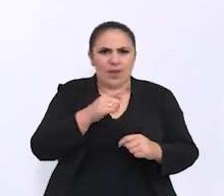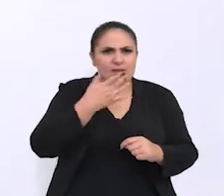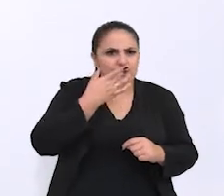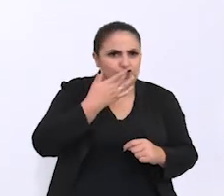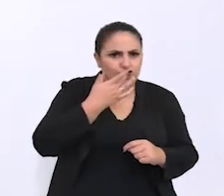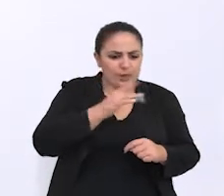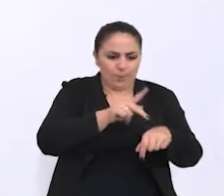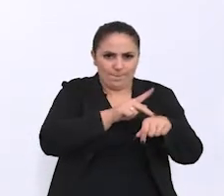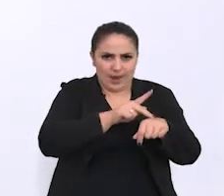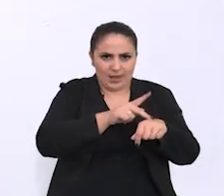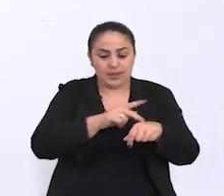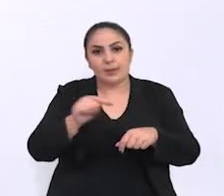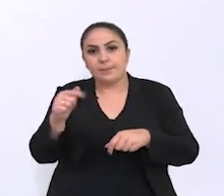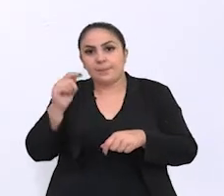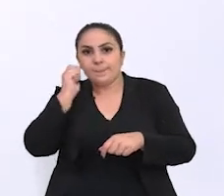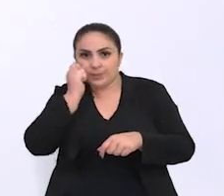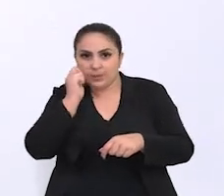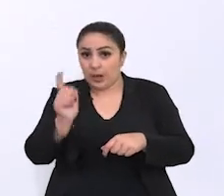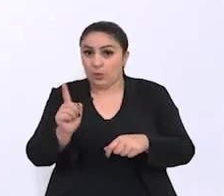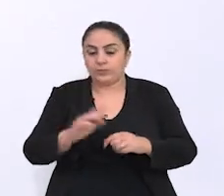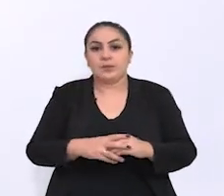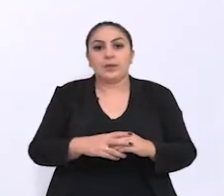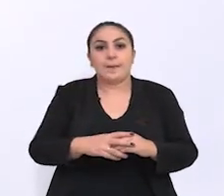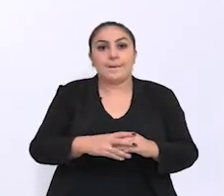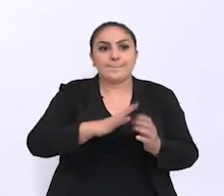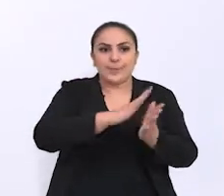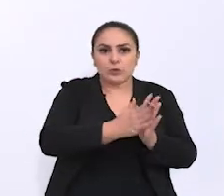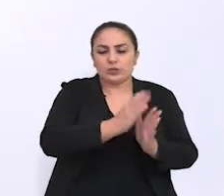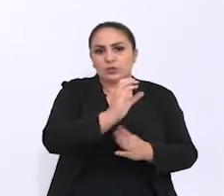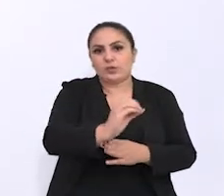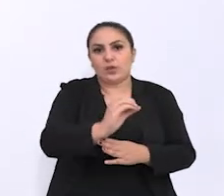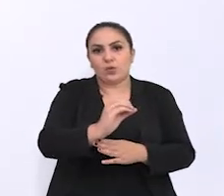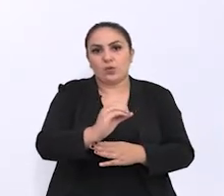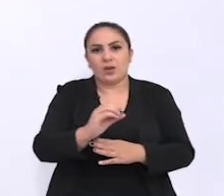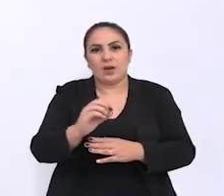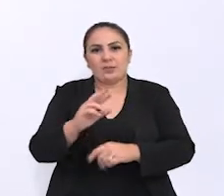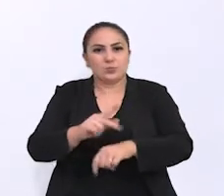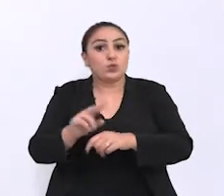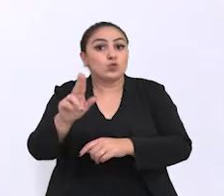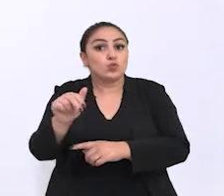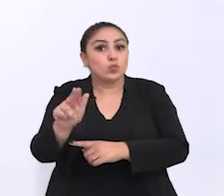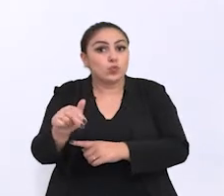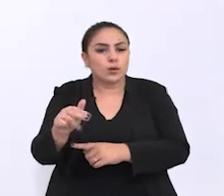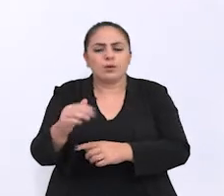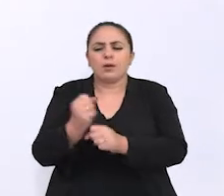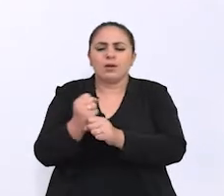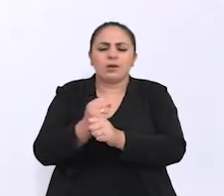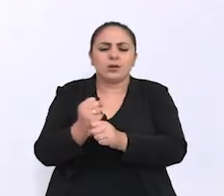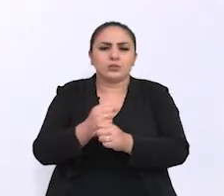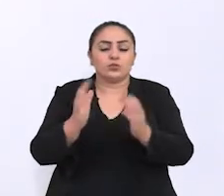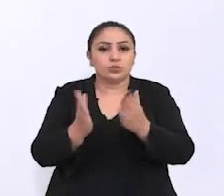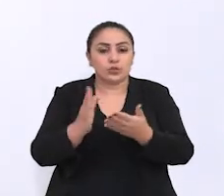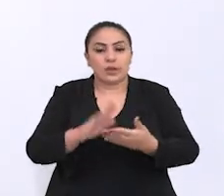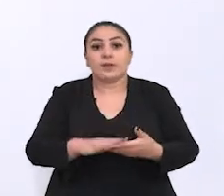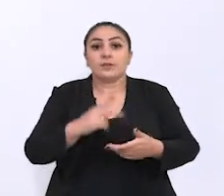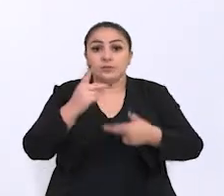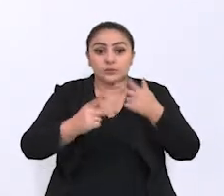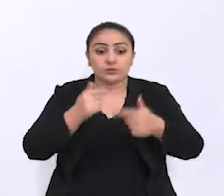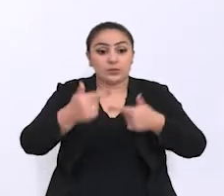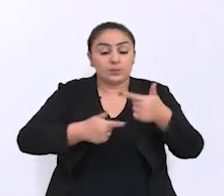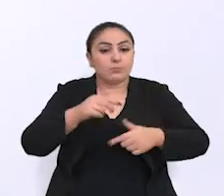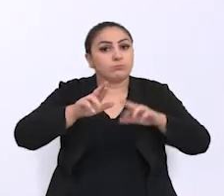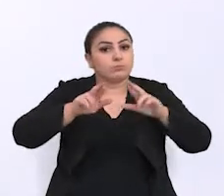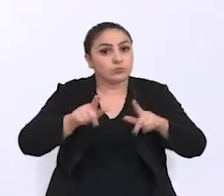e o racismo. Preconceito zero, racismo nunca, né? Então isso vem de muitos anos, é um trabalho que vem